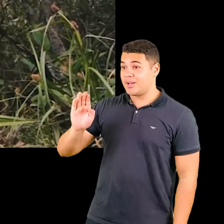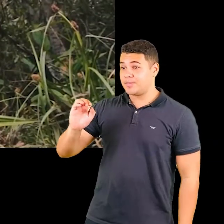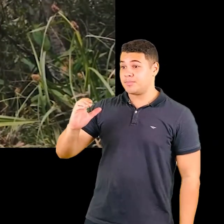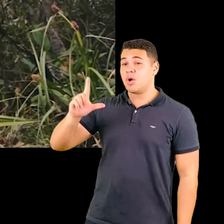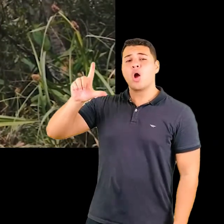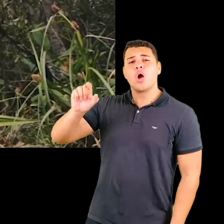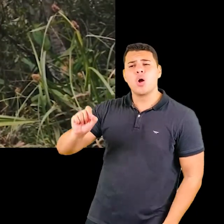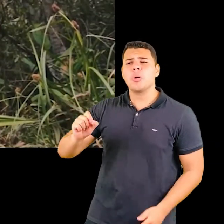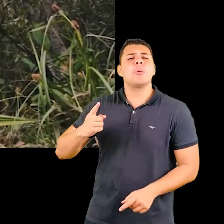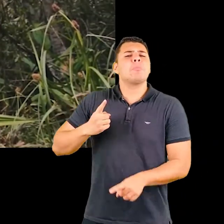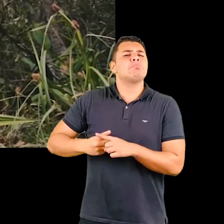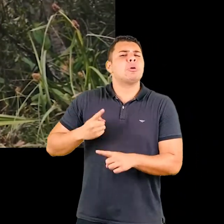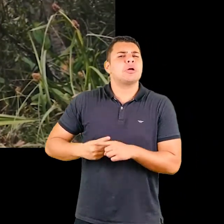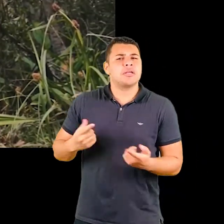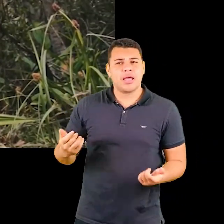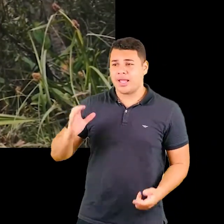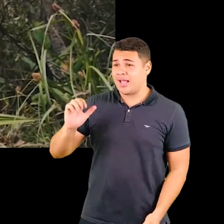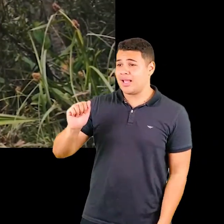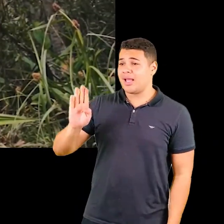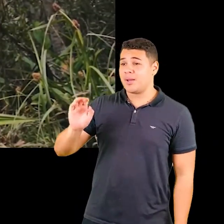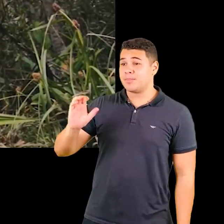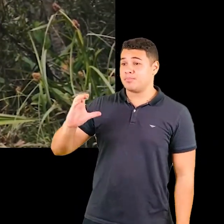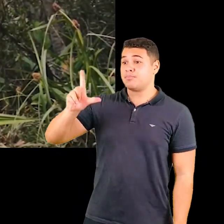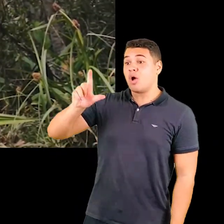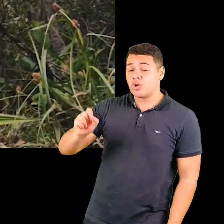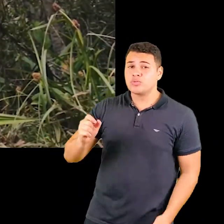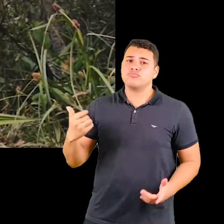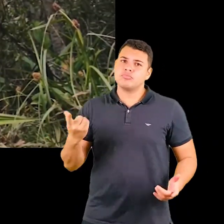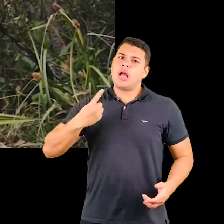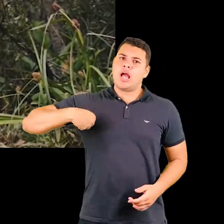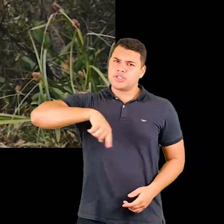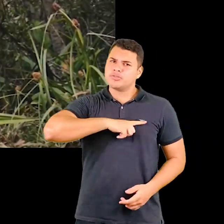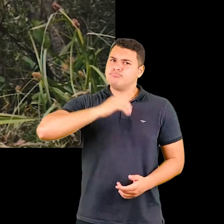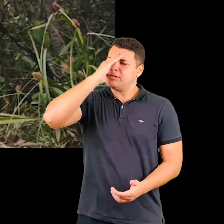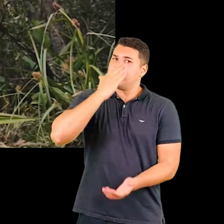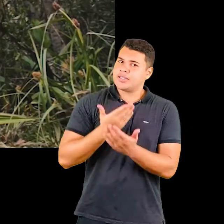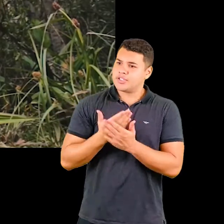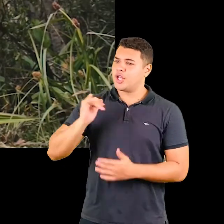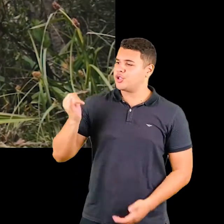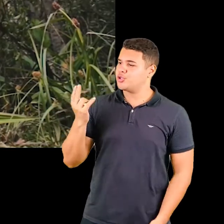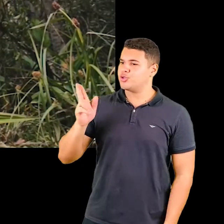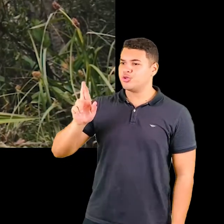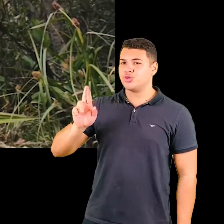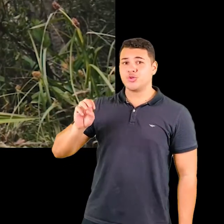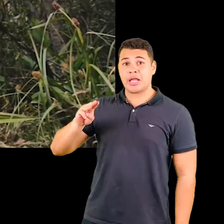O caboclo aproxima-se da oferenda, pega uma fruta, morde e vai embora.